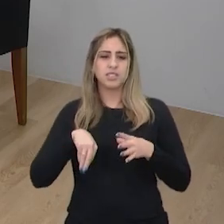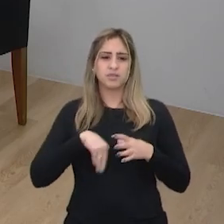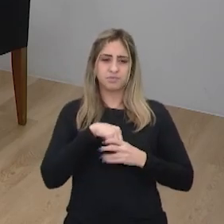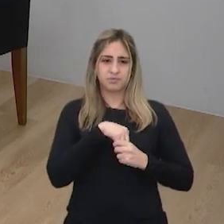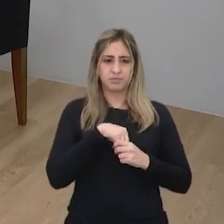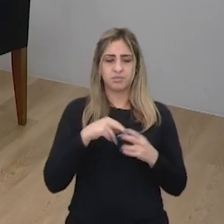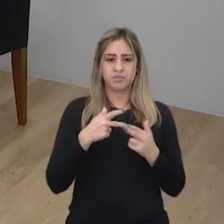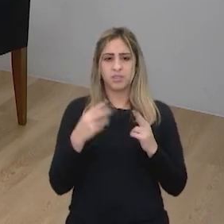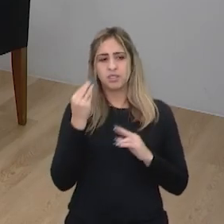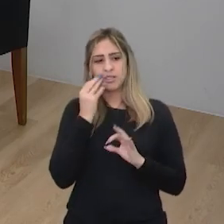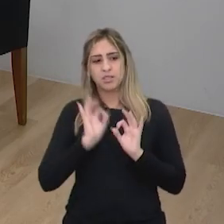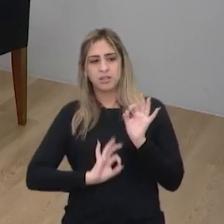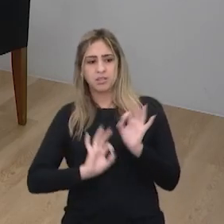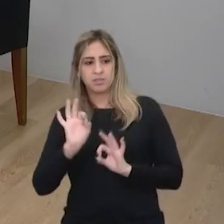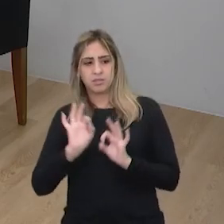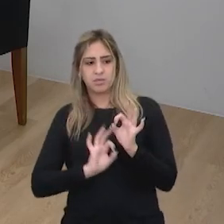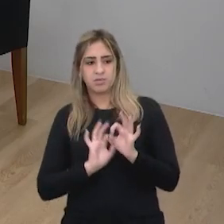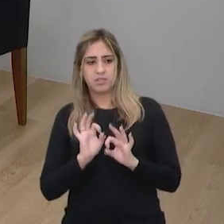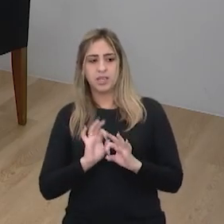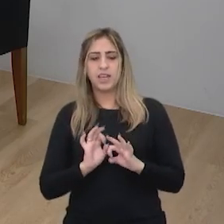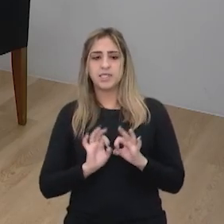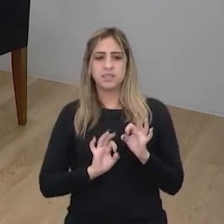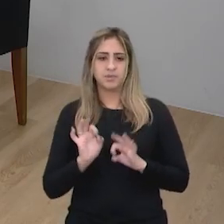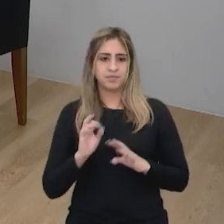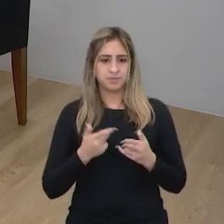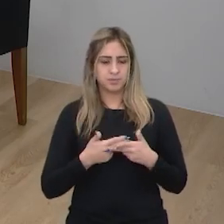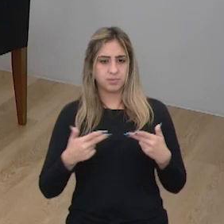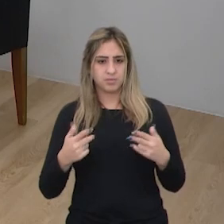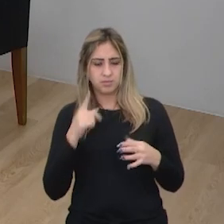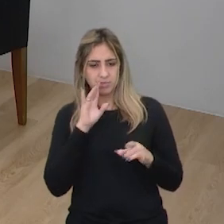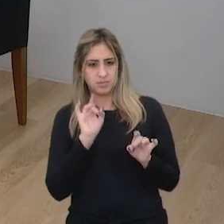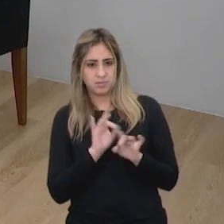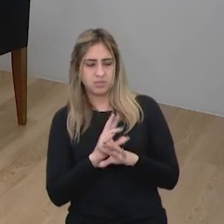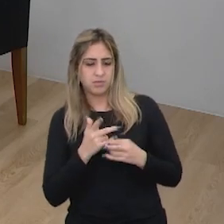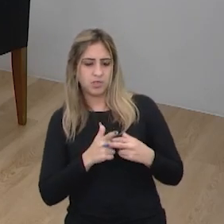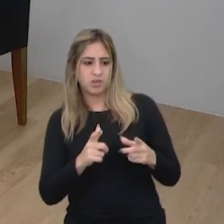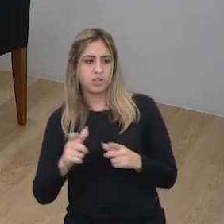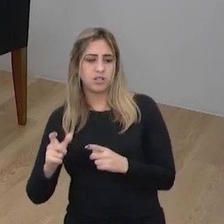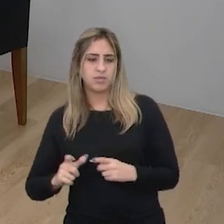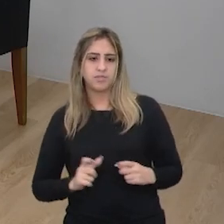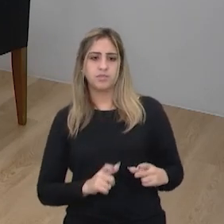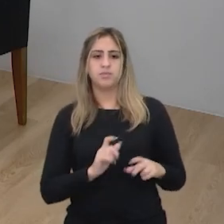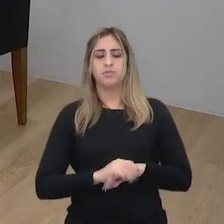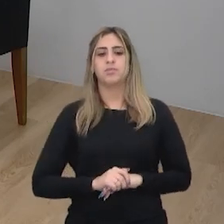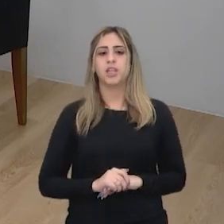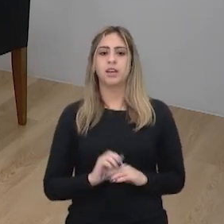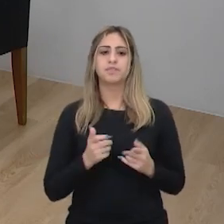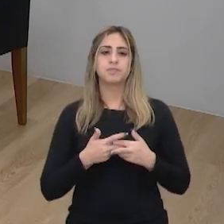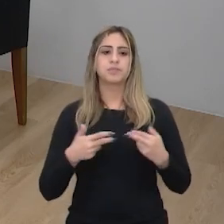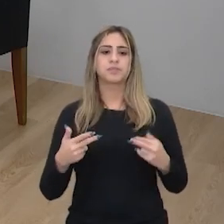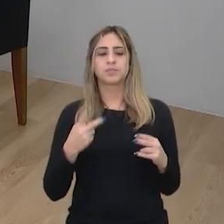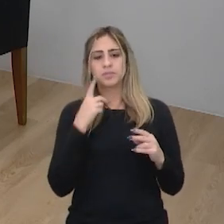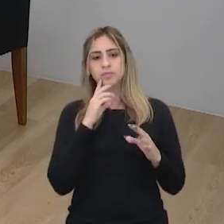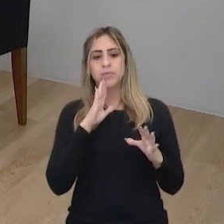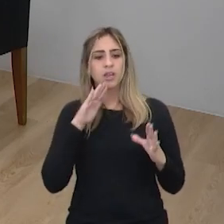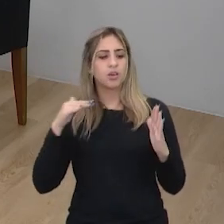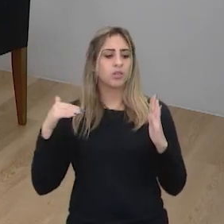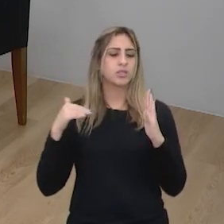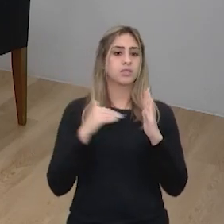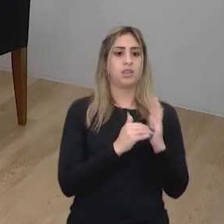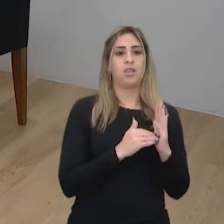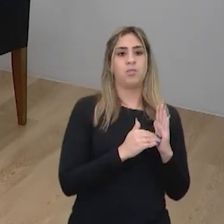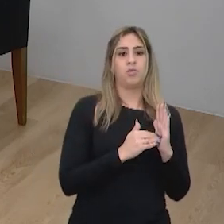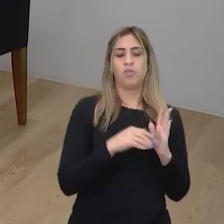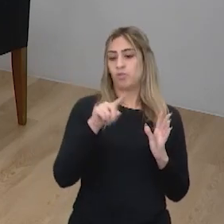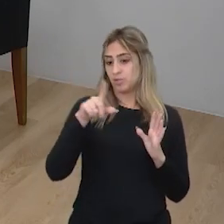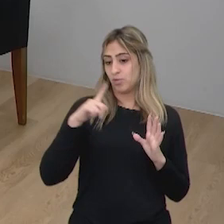de altitude, está preparado, assim, claro, você não é médico, você não pode se medicar, mas num lugar onde você está no extremo, que você